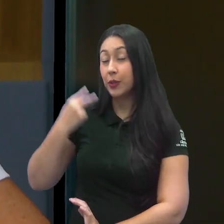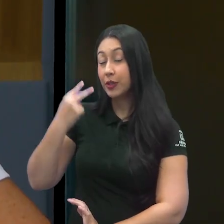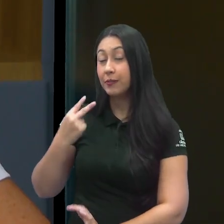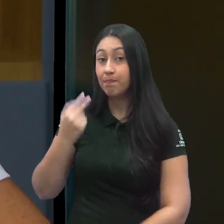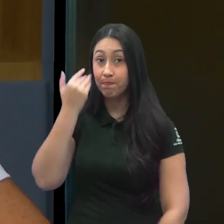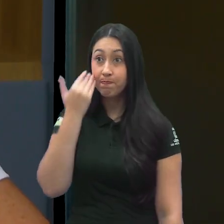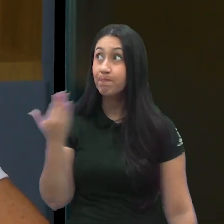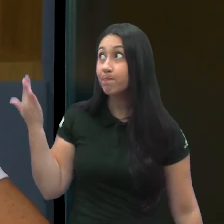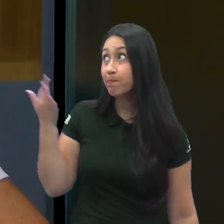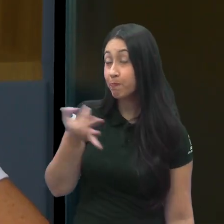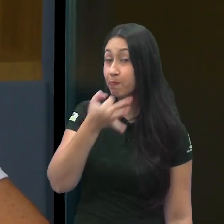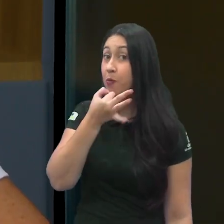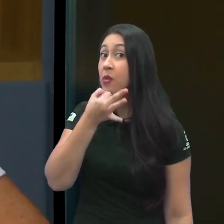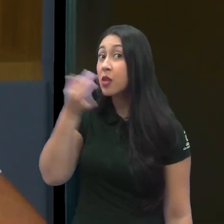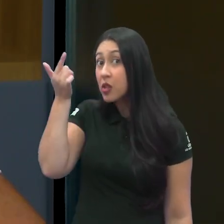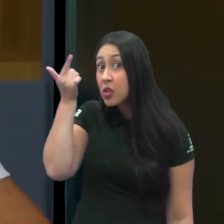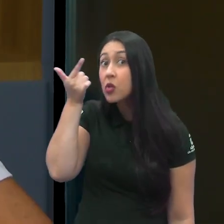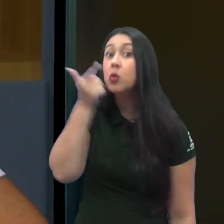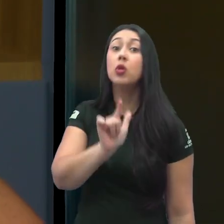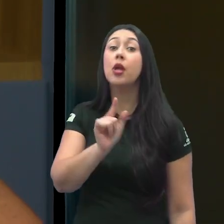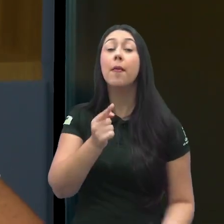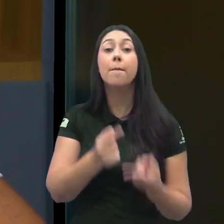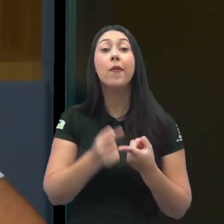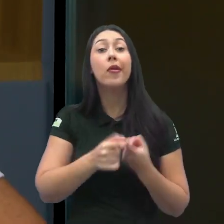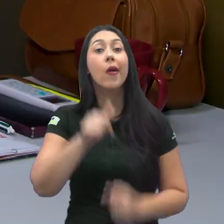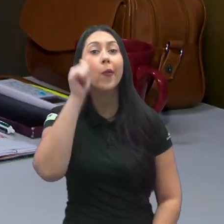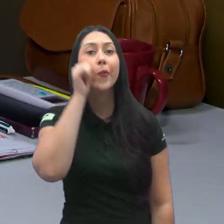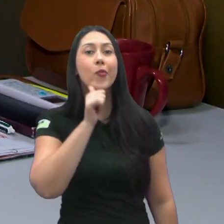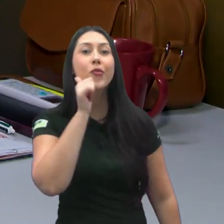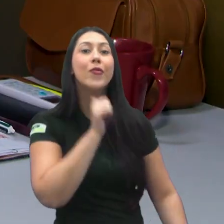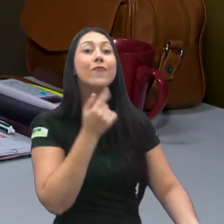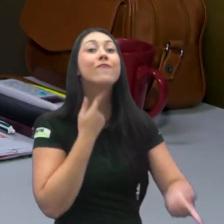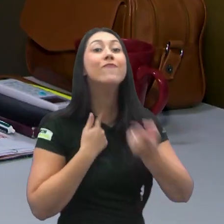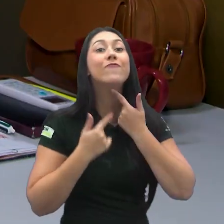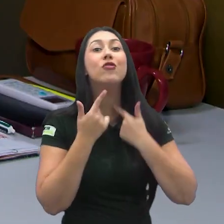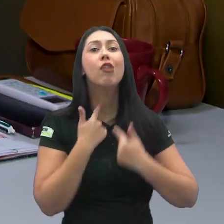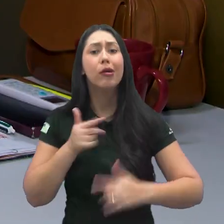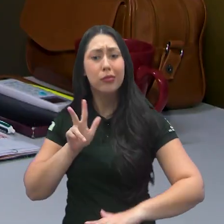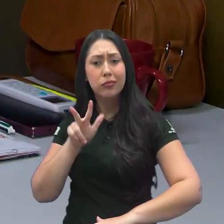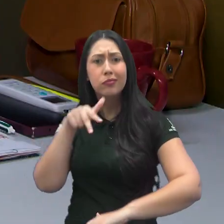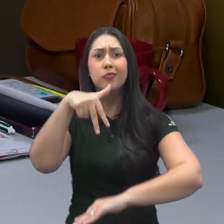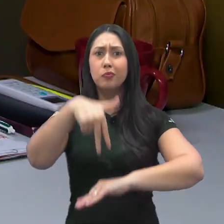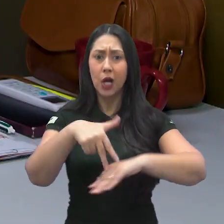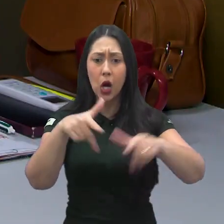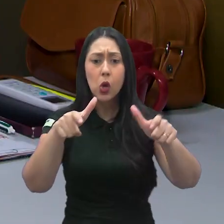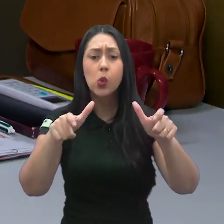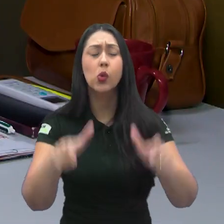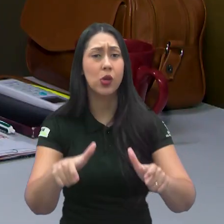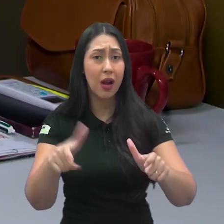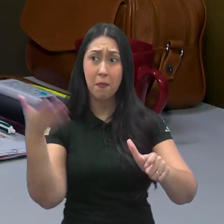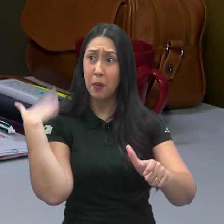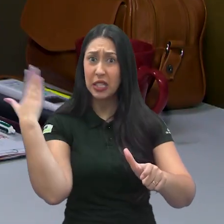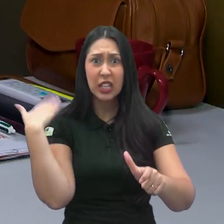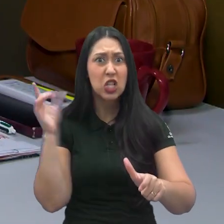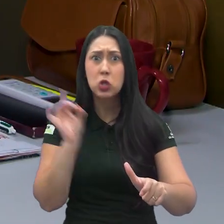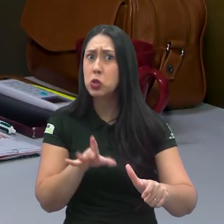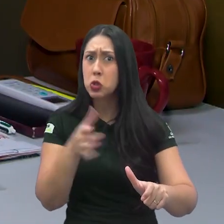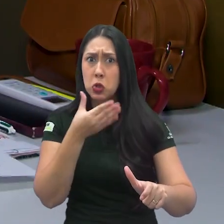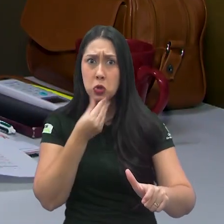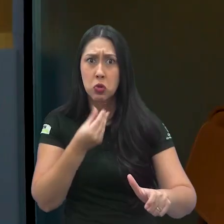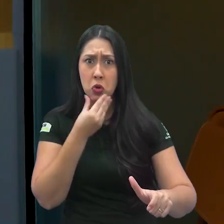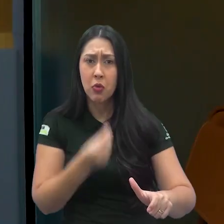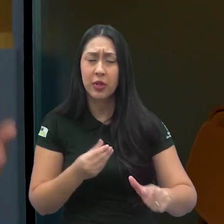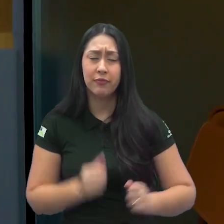Juliana, essa conquista veio da vontade das mulheres de serem protagonistas em espaços antes ocupados por